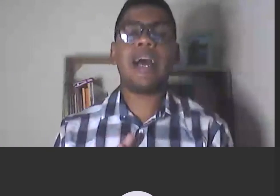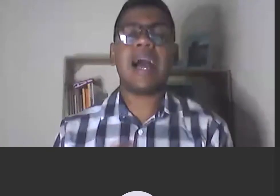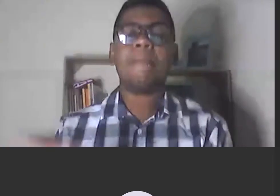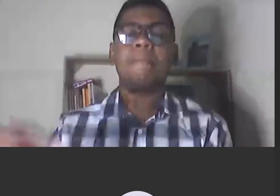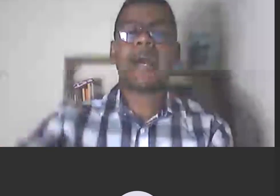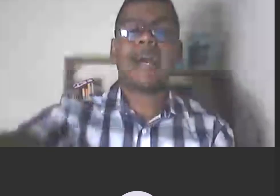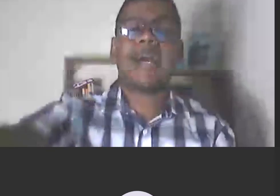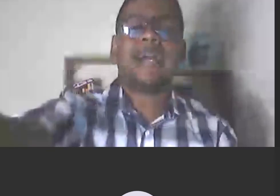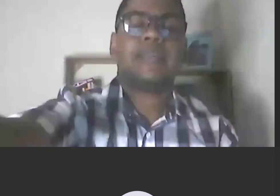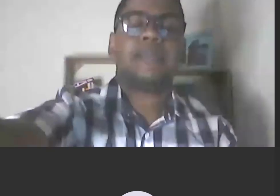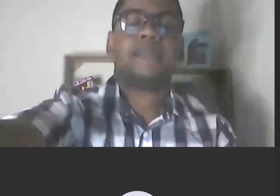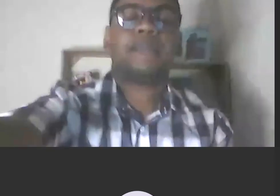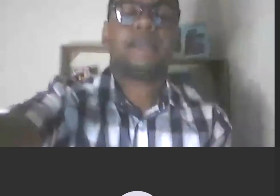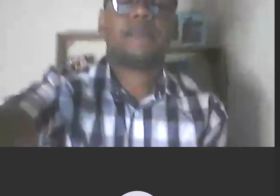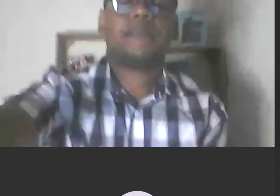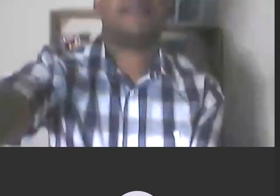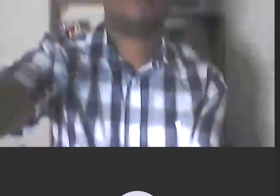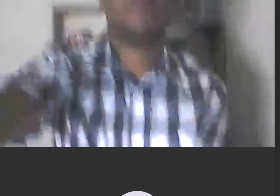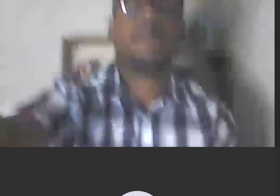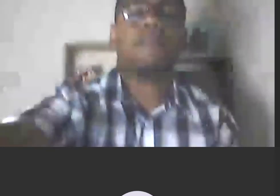Sinal para amar.